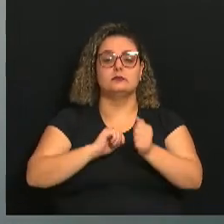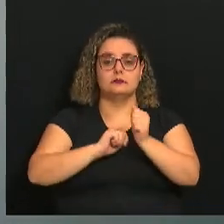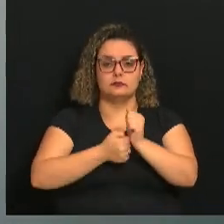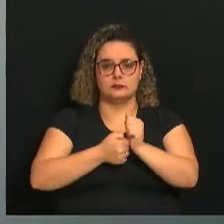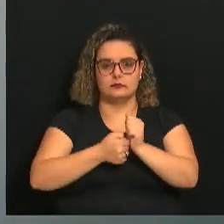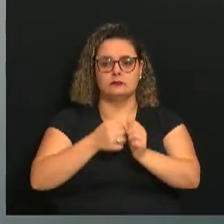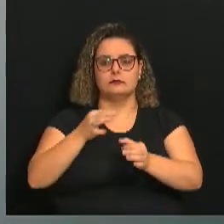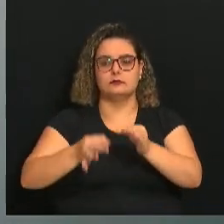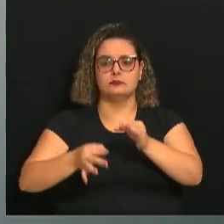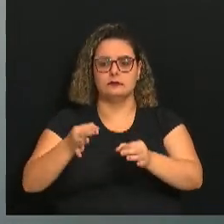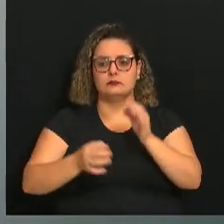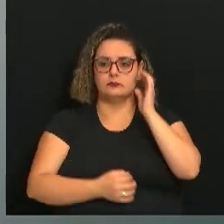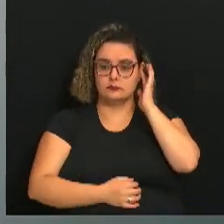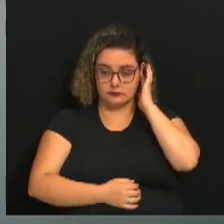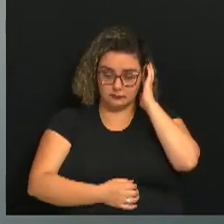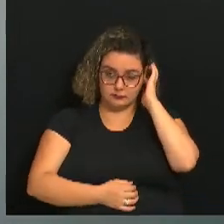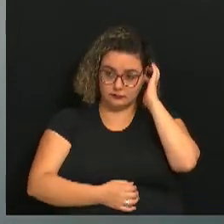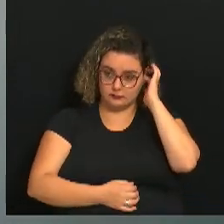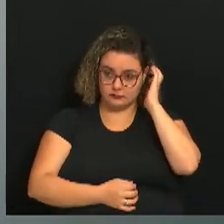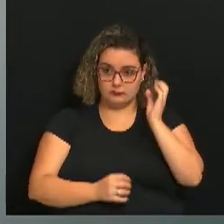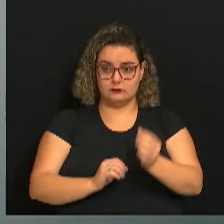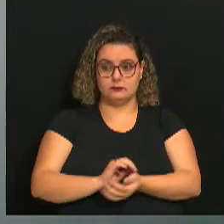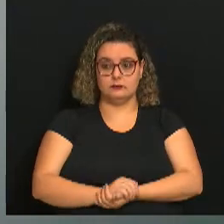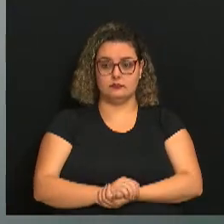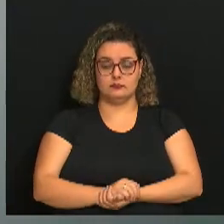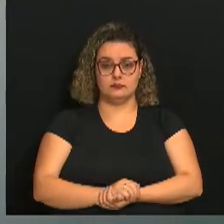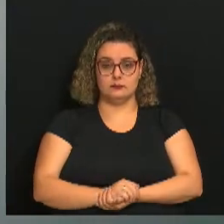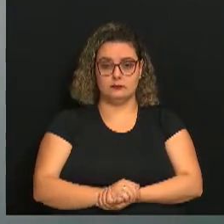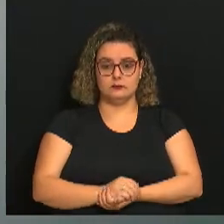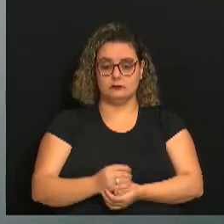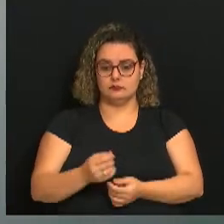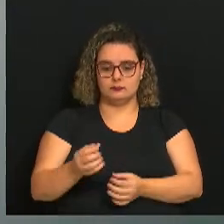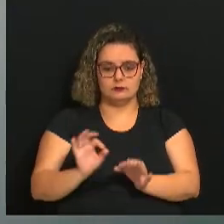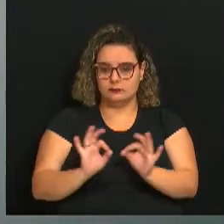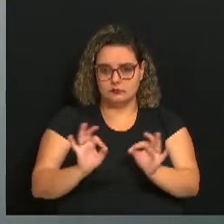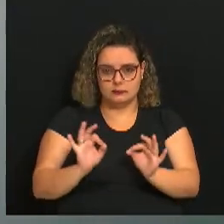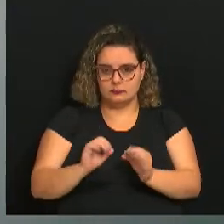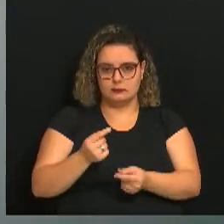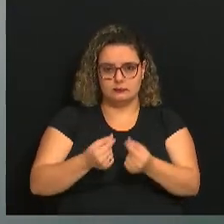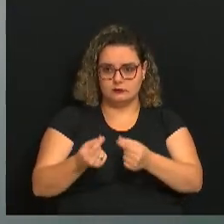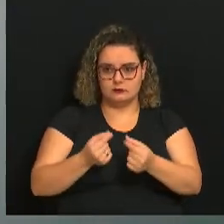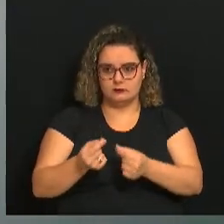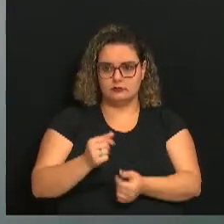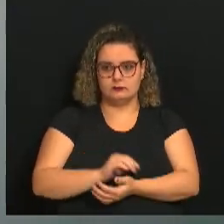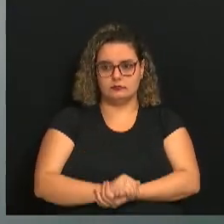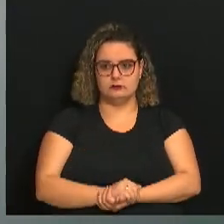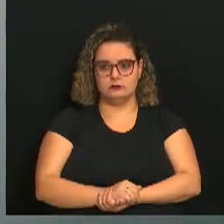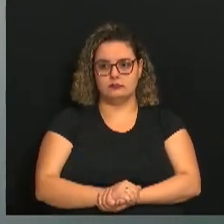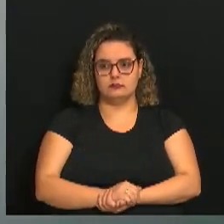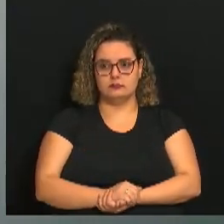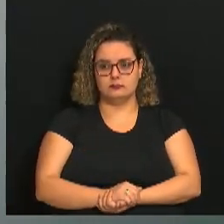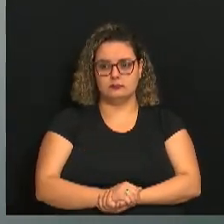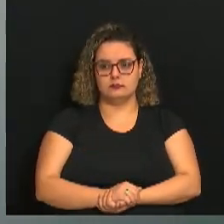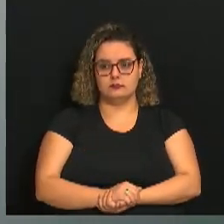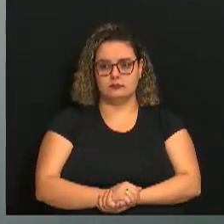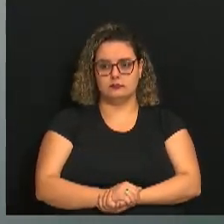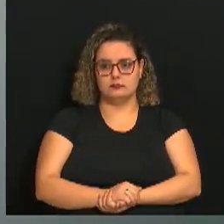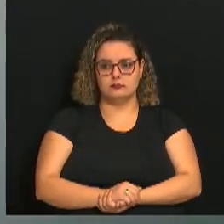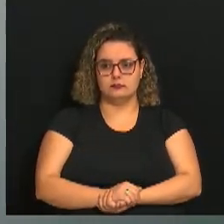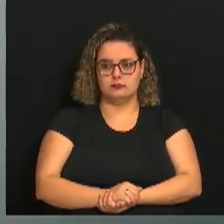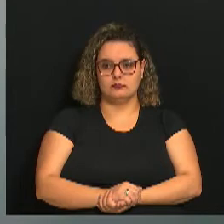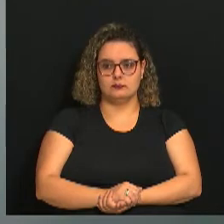a empresa sem caixa. E aí, aquela história, né? Mas,